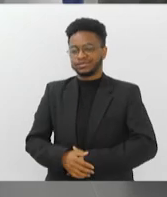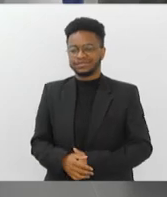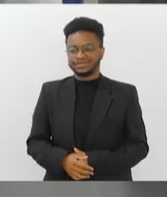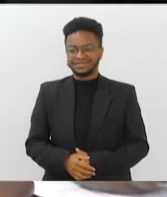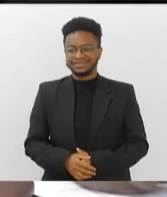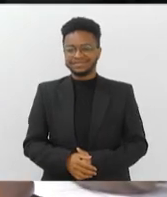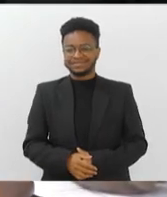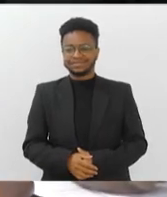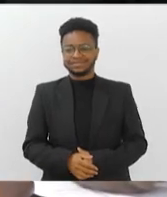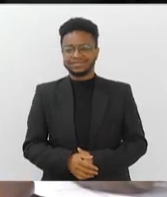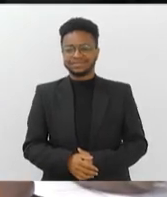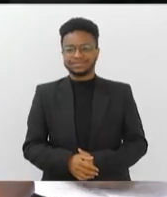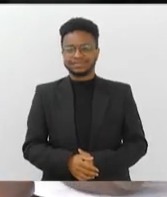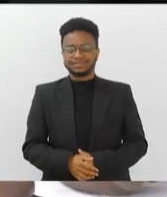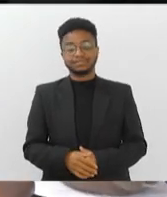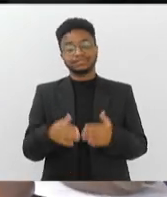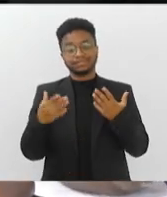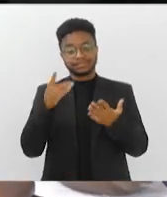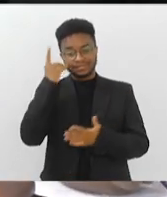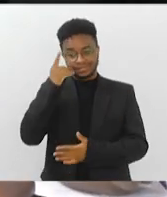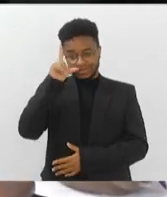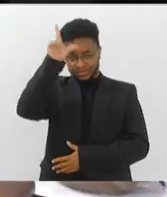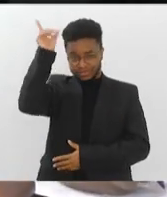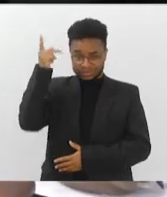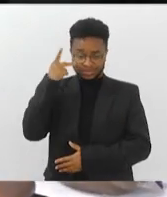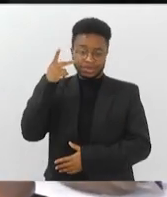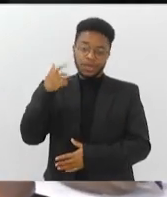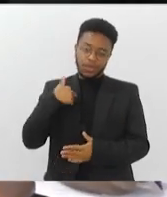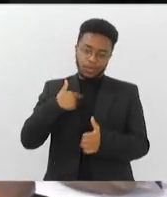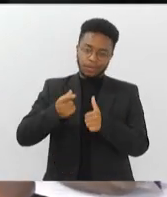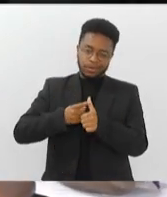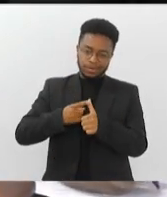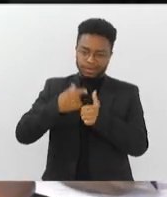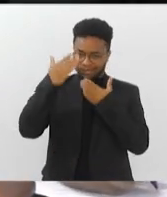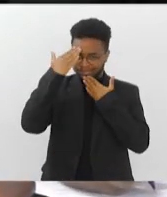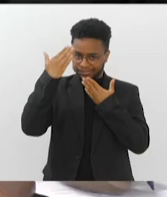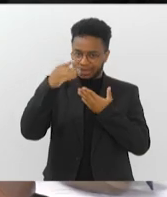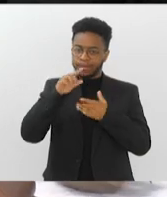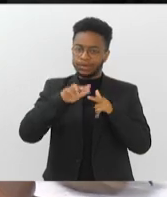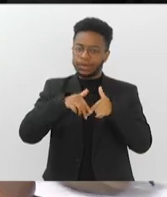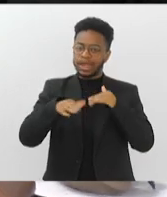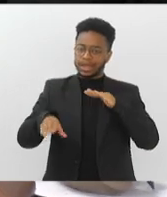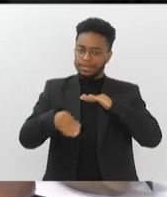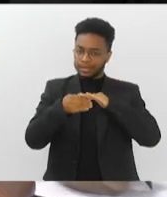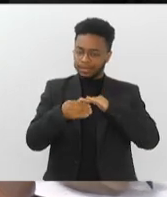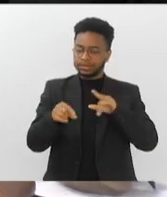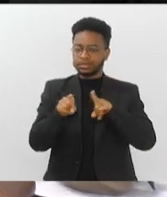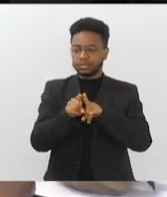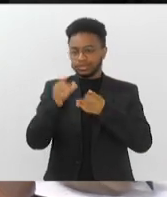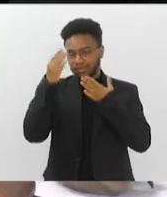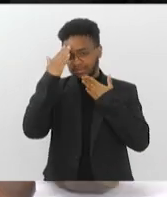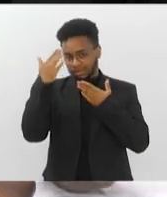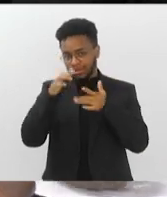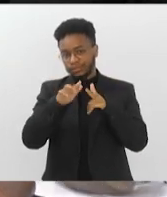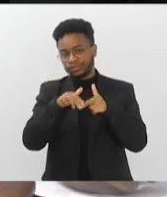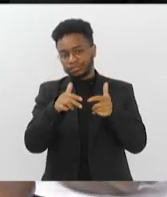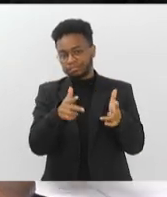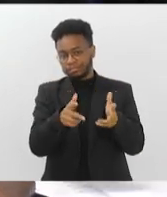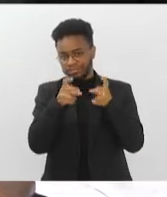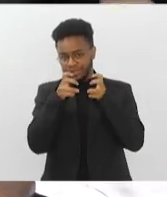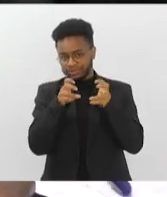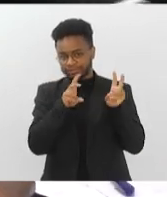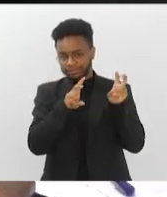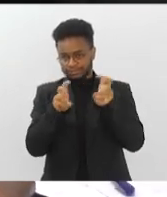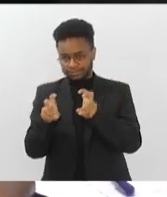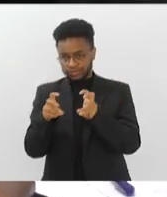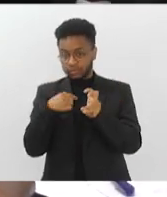da palavra. Olha, deputado Luiz Paulo, primeiro agradeço, já agradeci a sua emenda e agradeço a sua observação.